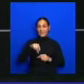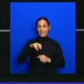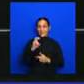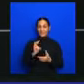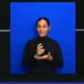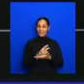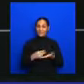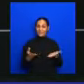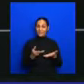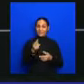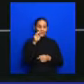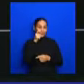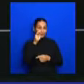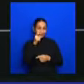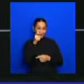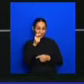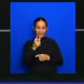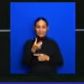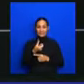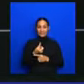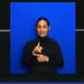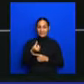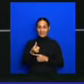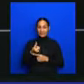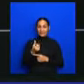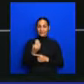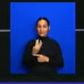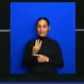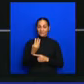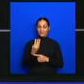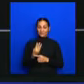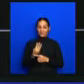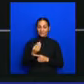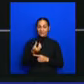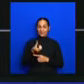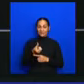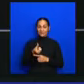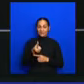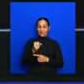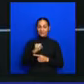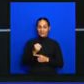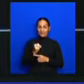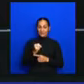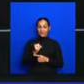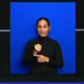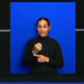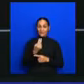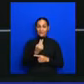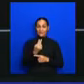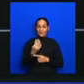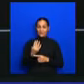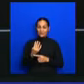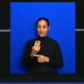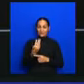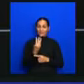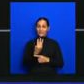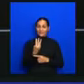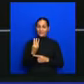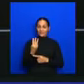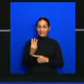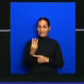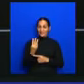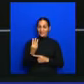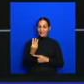5 dezenas da Quina de hoje. Vamos conferir. 66, 43, 68, 24